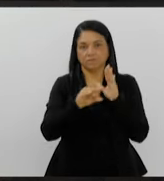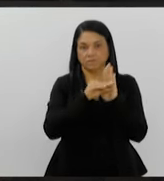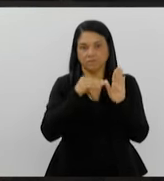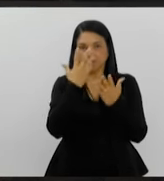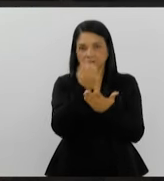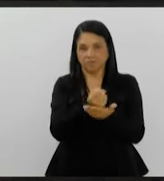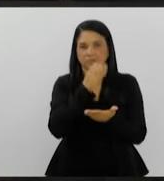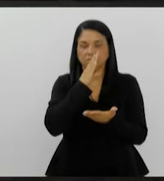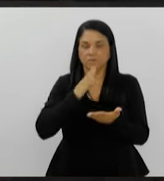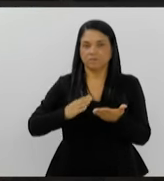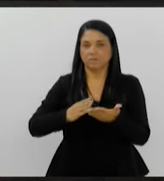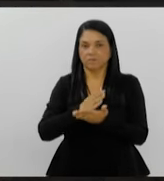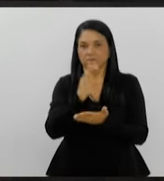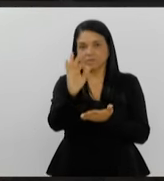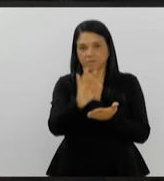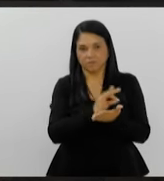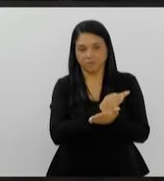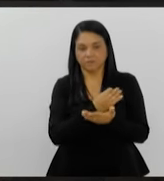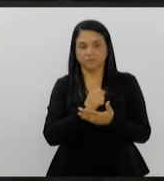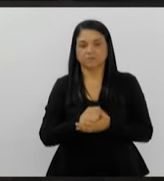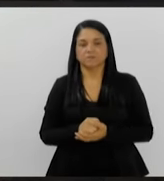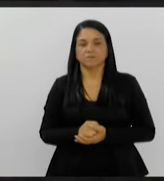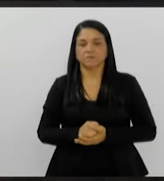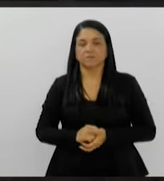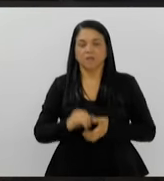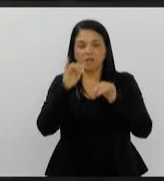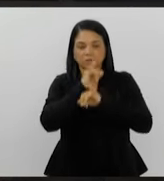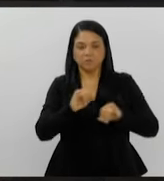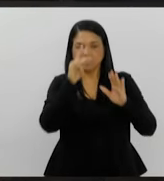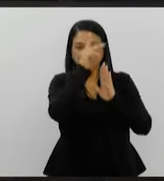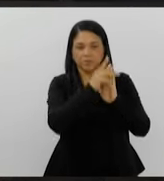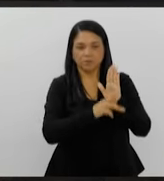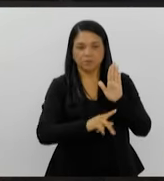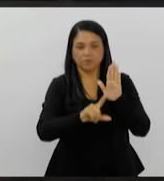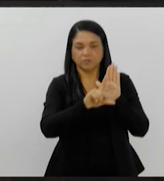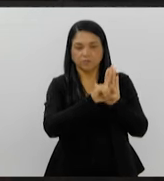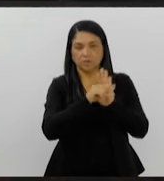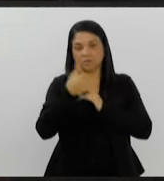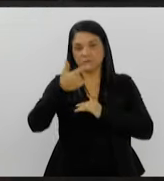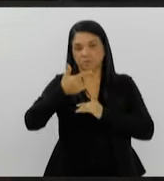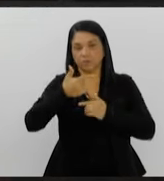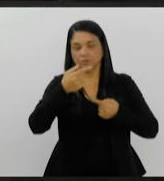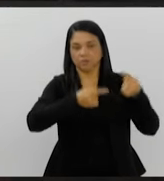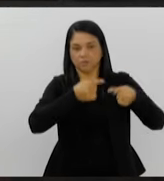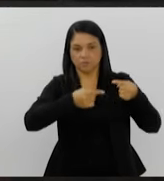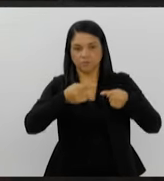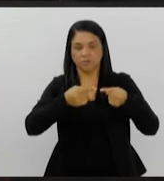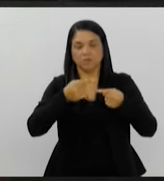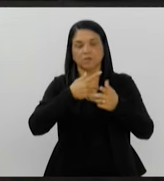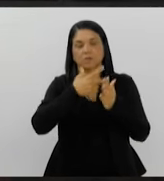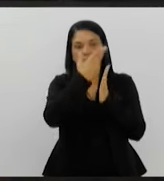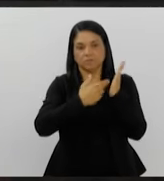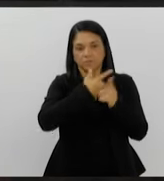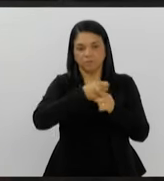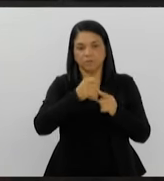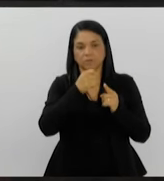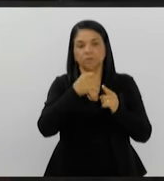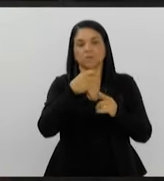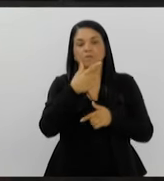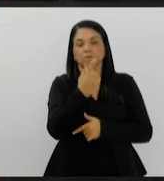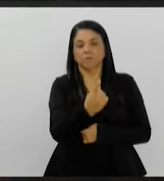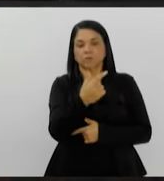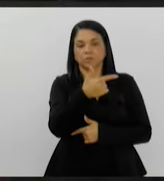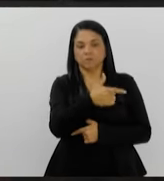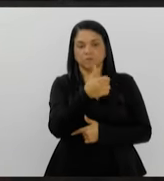estão aprovado vai autógrafo anuncio em segunda discussão renda do vencido projeto de lei número